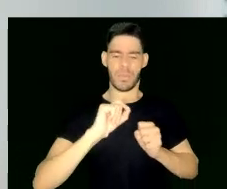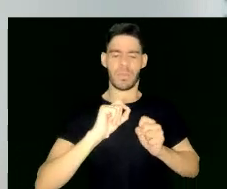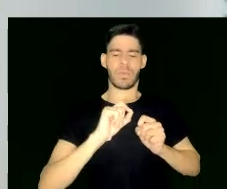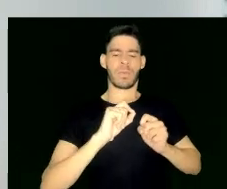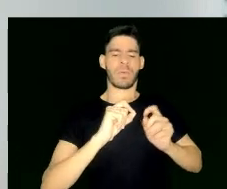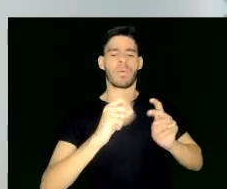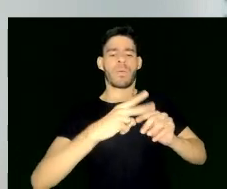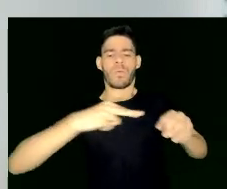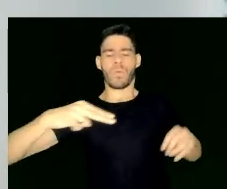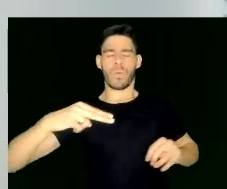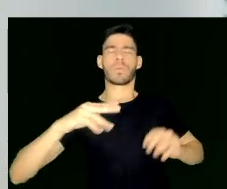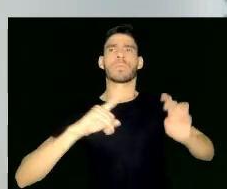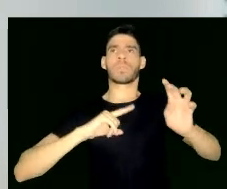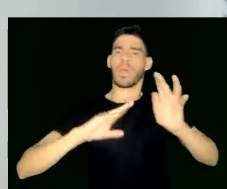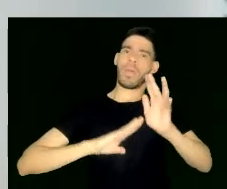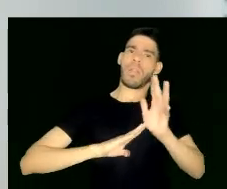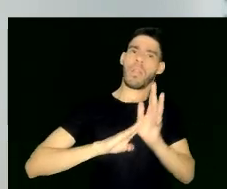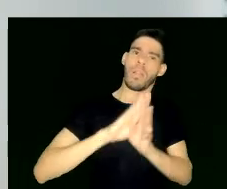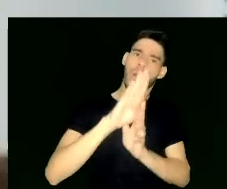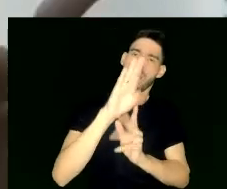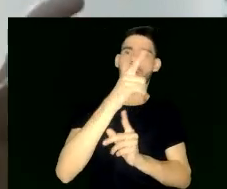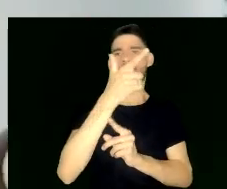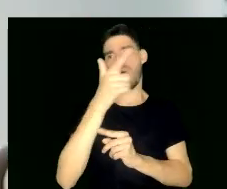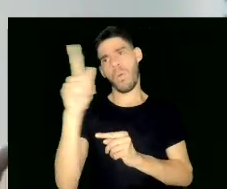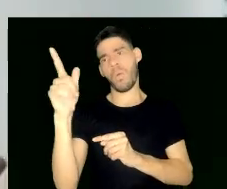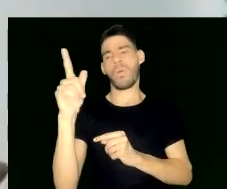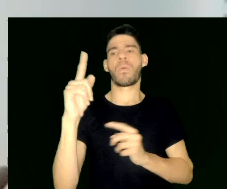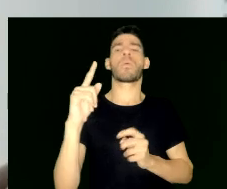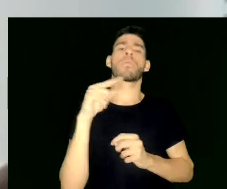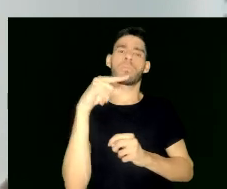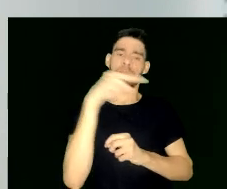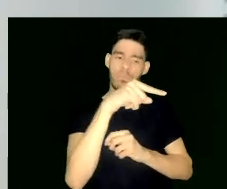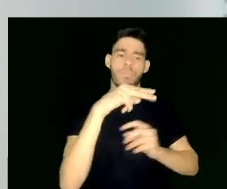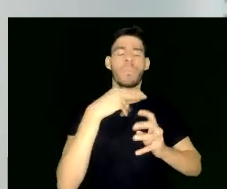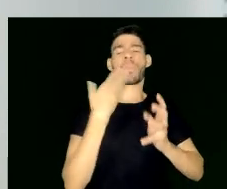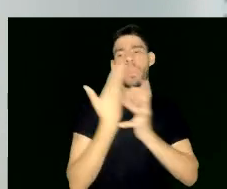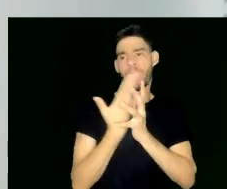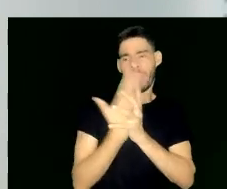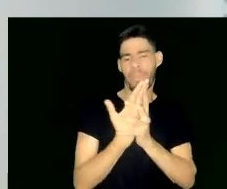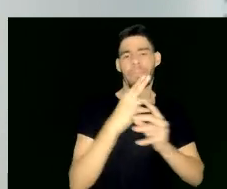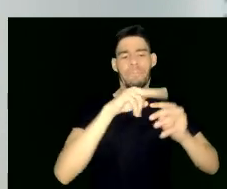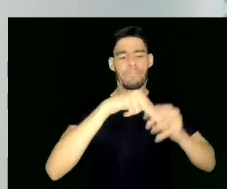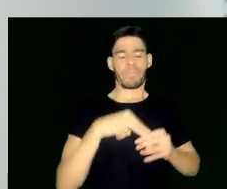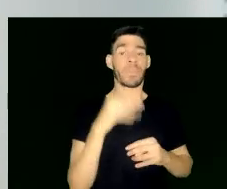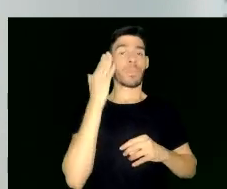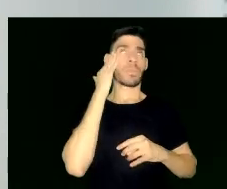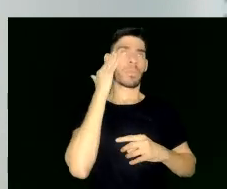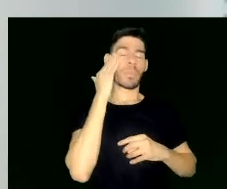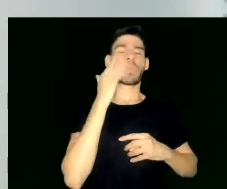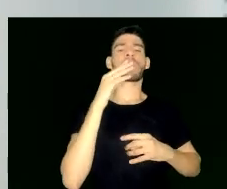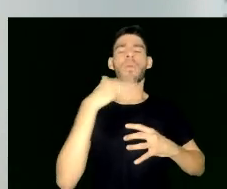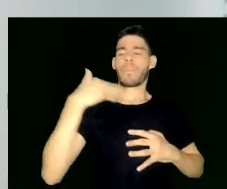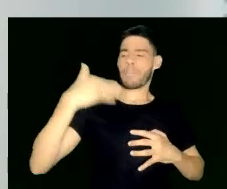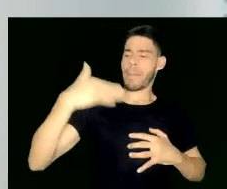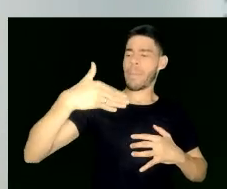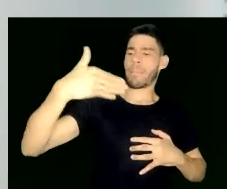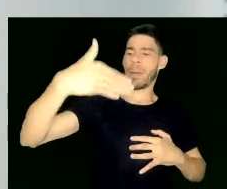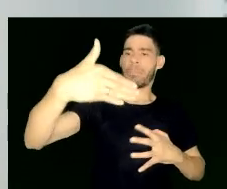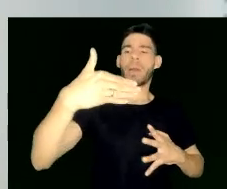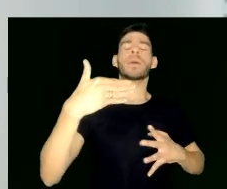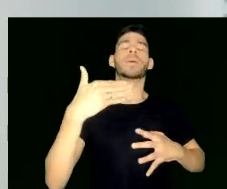de medidas que levam numa escalada a outras, e é para isso que a gente estuda, para compreender